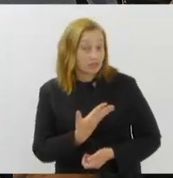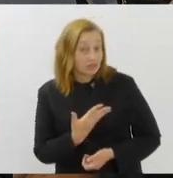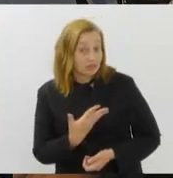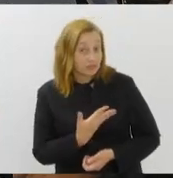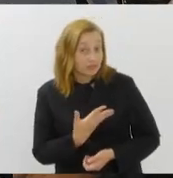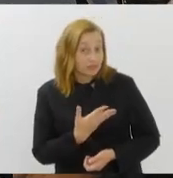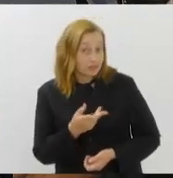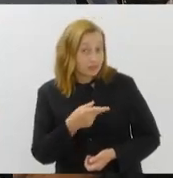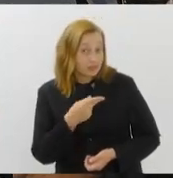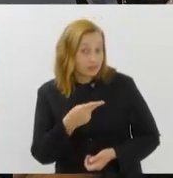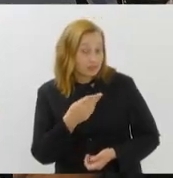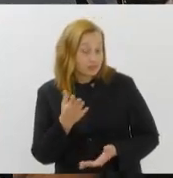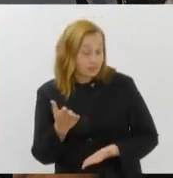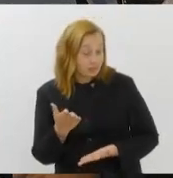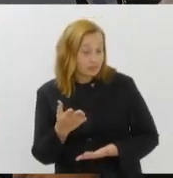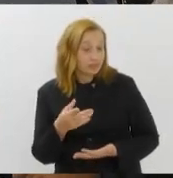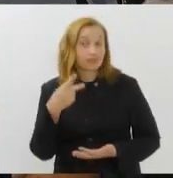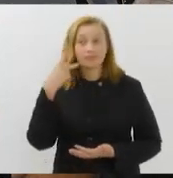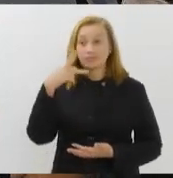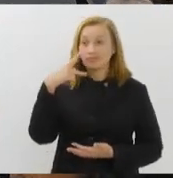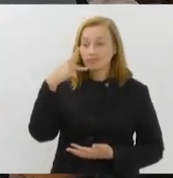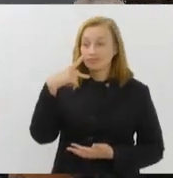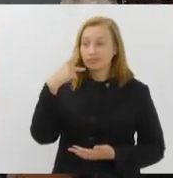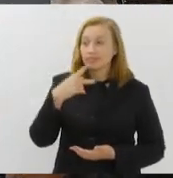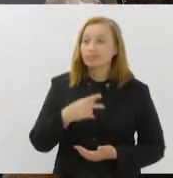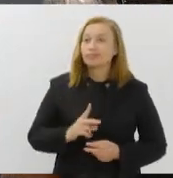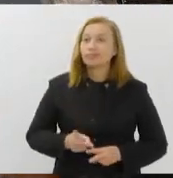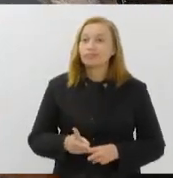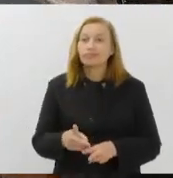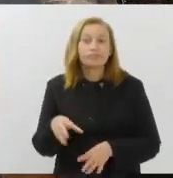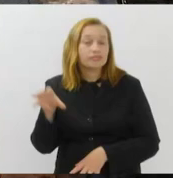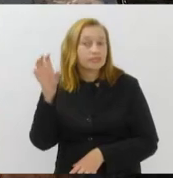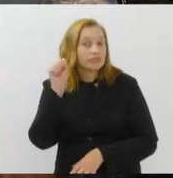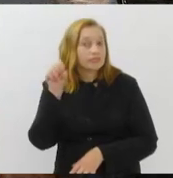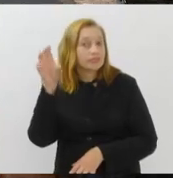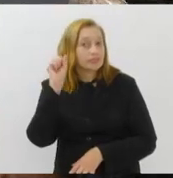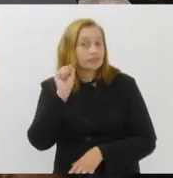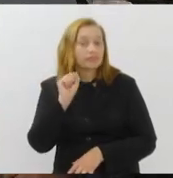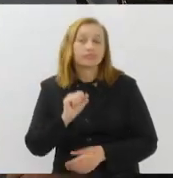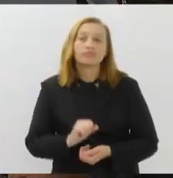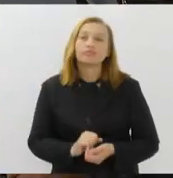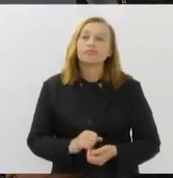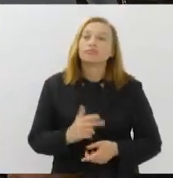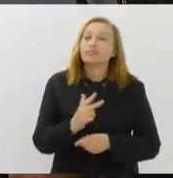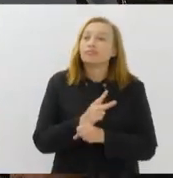né, parlamentares que estão sempre na escuta, né, e buscando